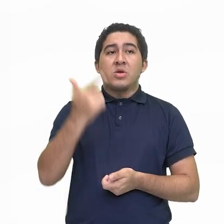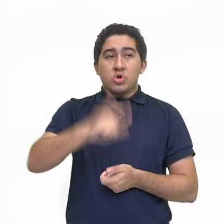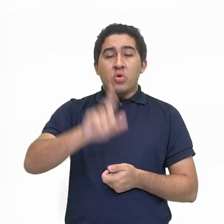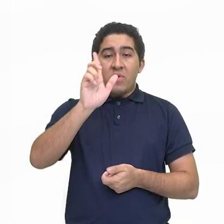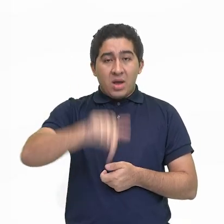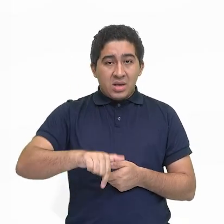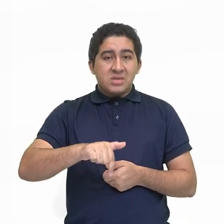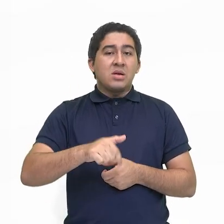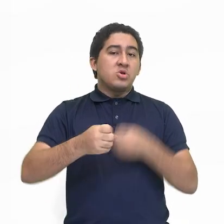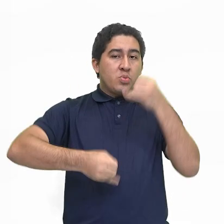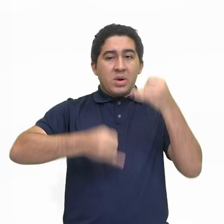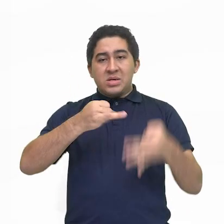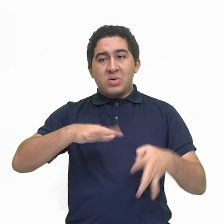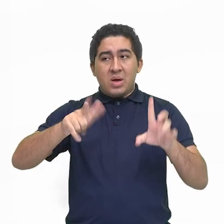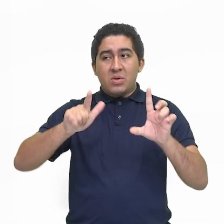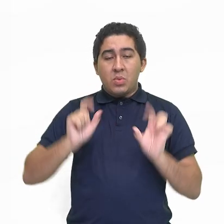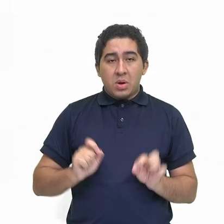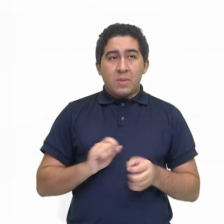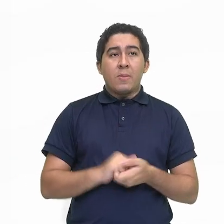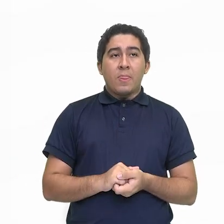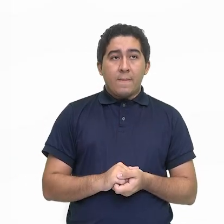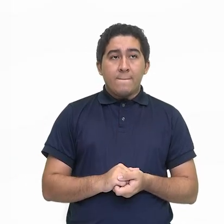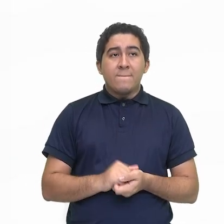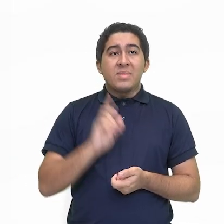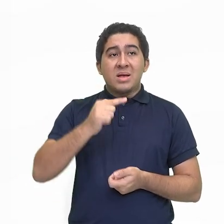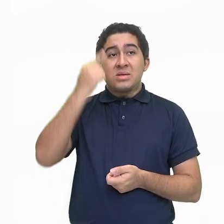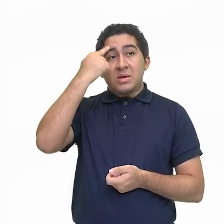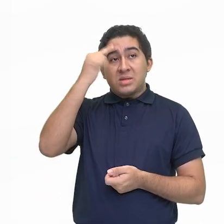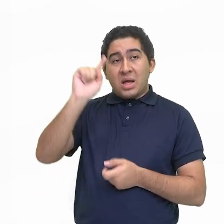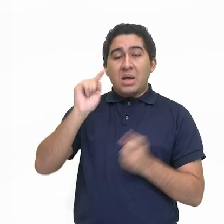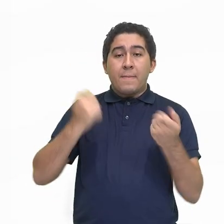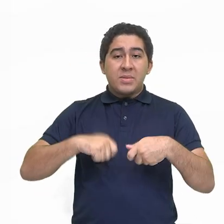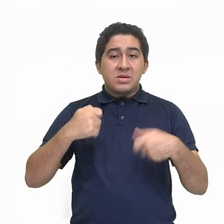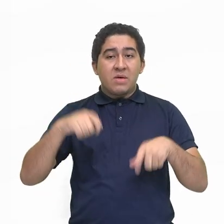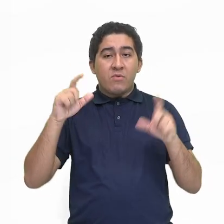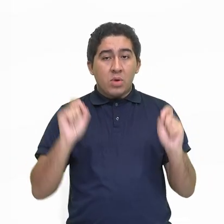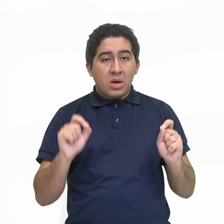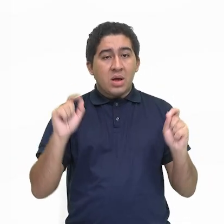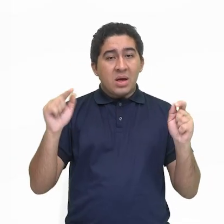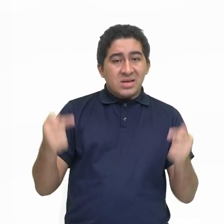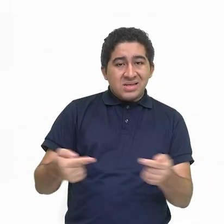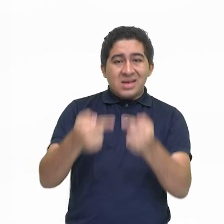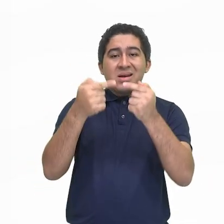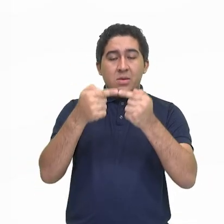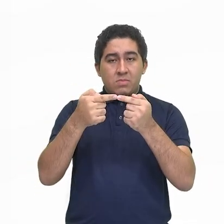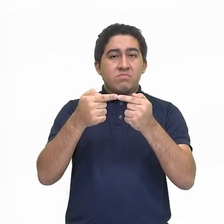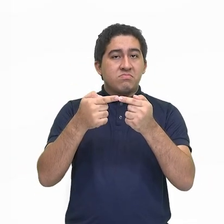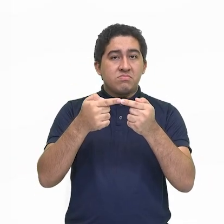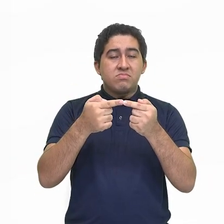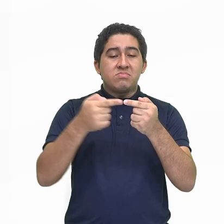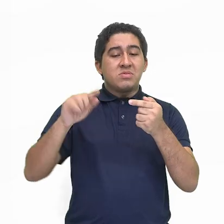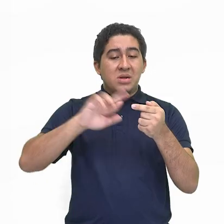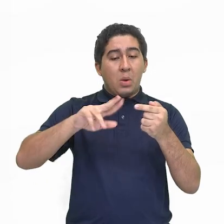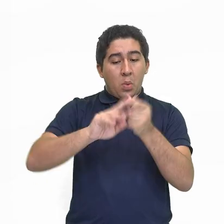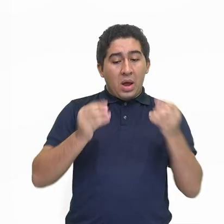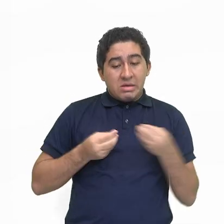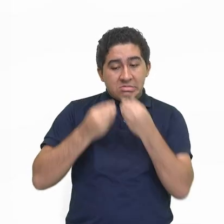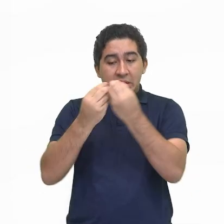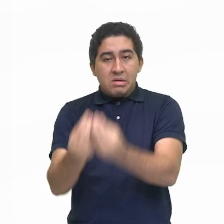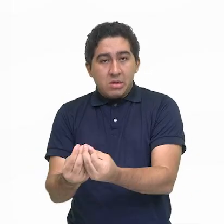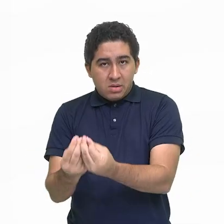essa justificativa ela vinha com essa ideia de que era necessário integrar para não entregar a essa